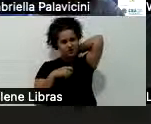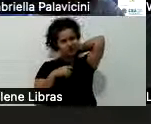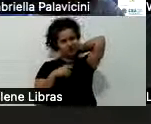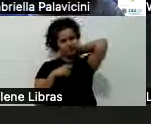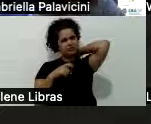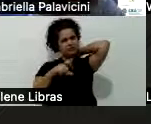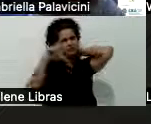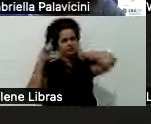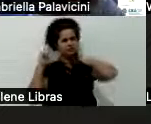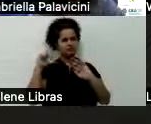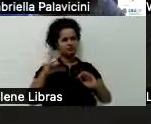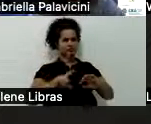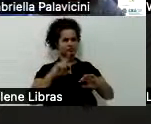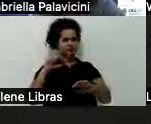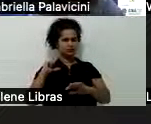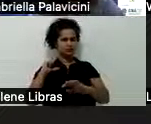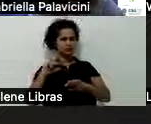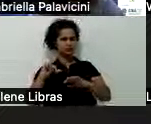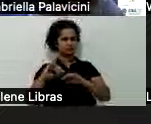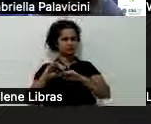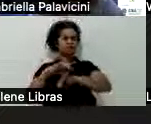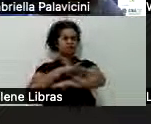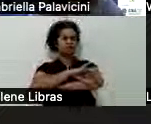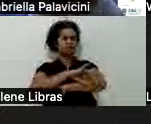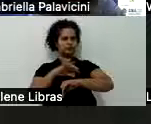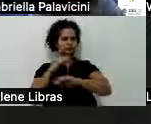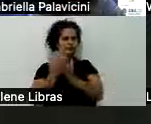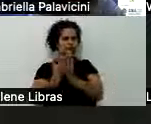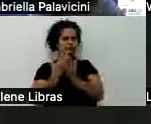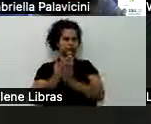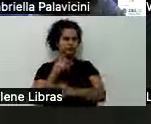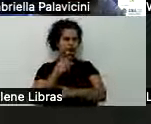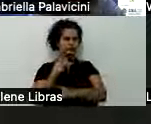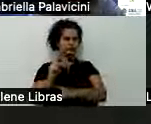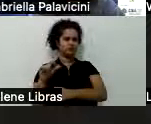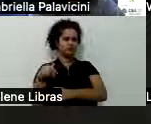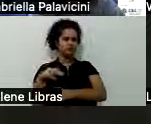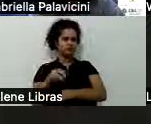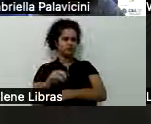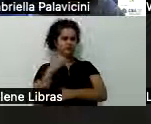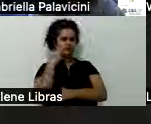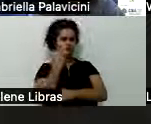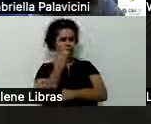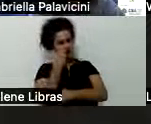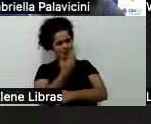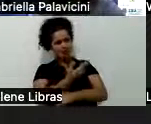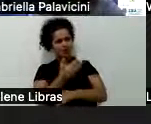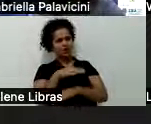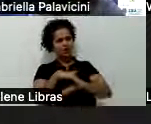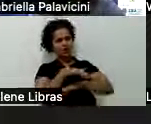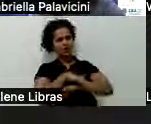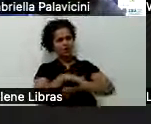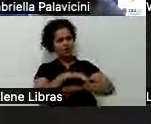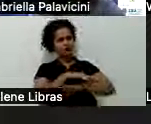né, os arquitetos que estudaram o plano de Barcelona sabem que as esquinas de Barcelona são chanfradas, isso gera essas áreas aqui